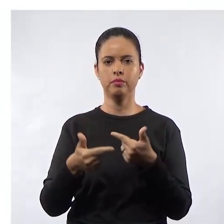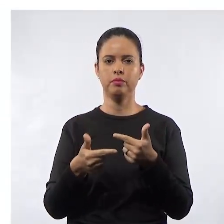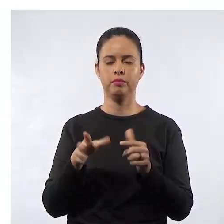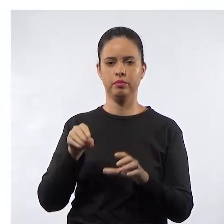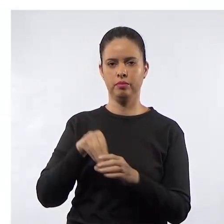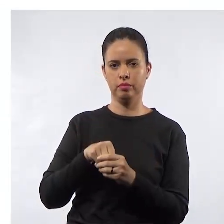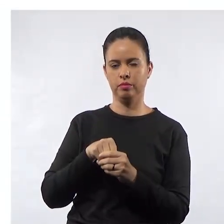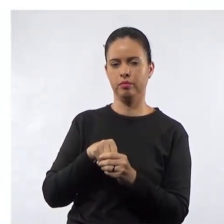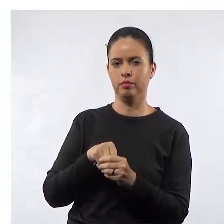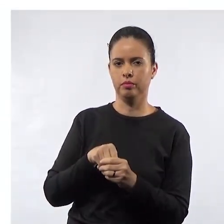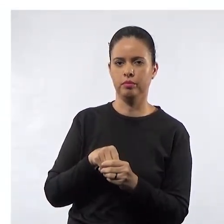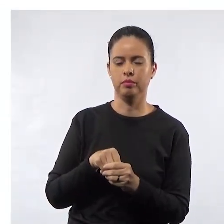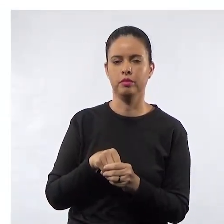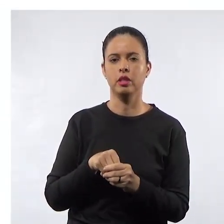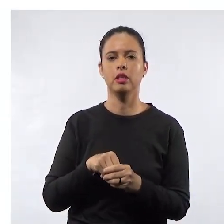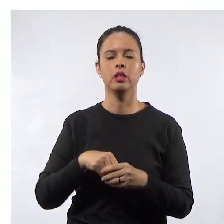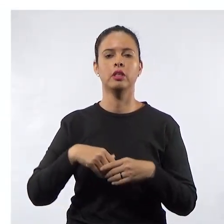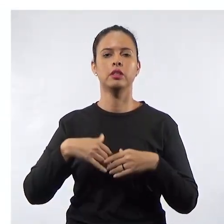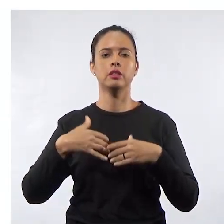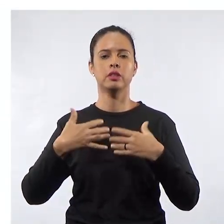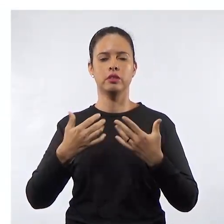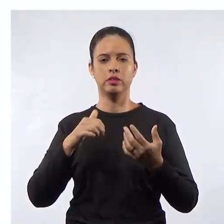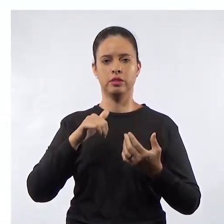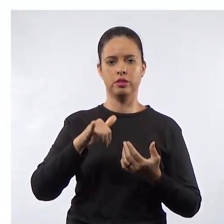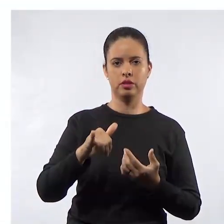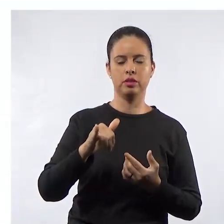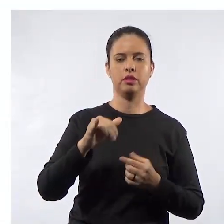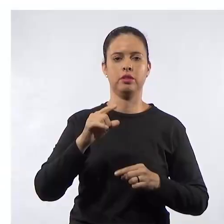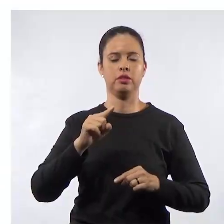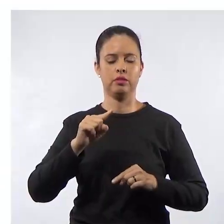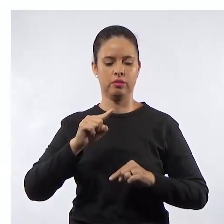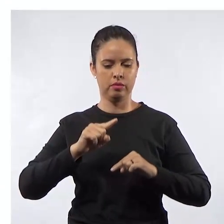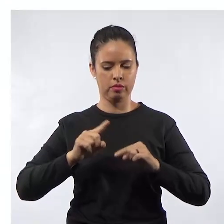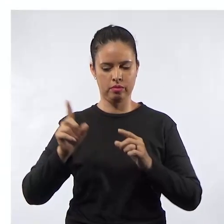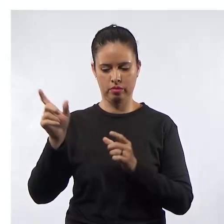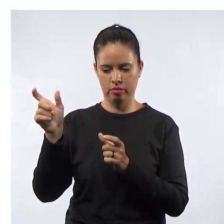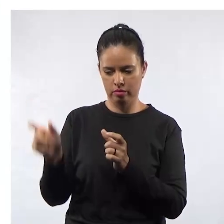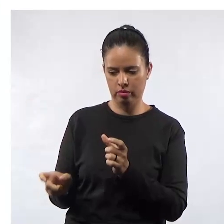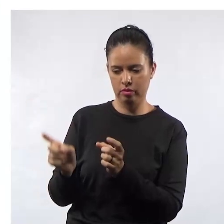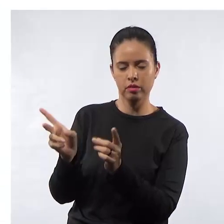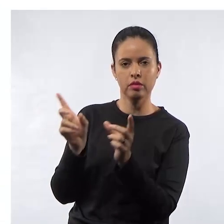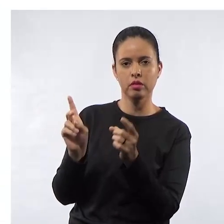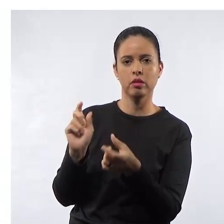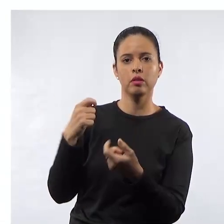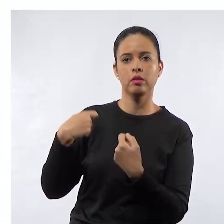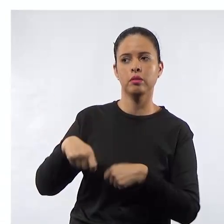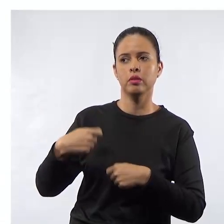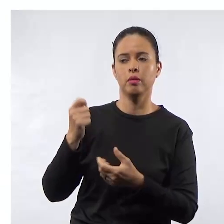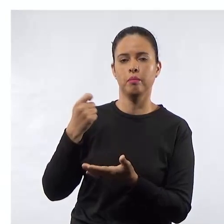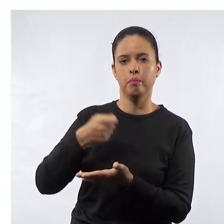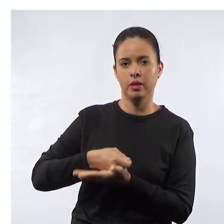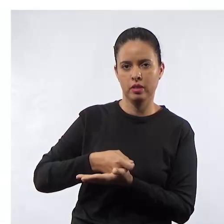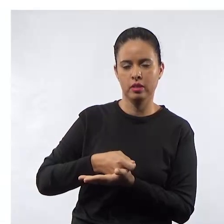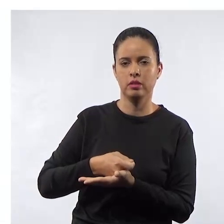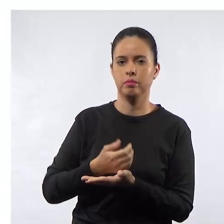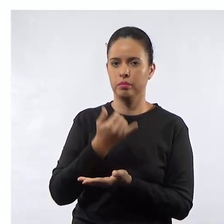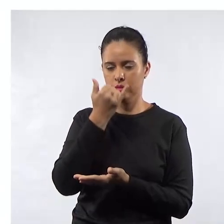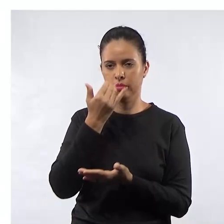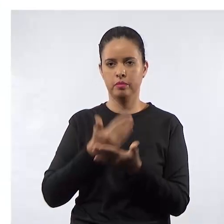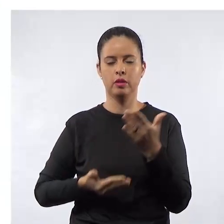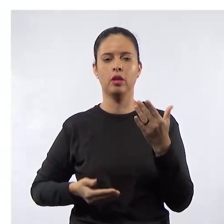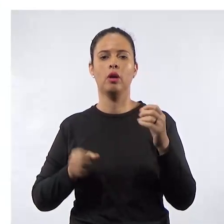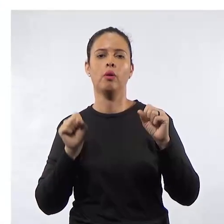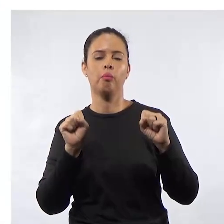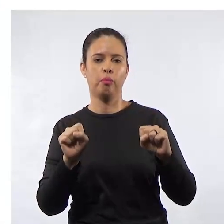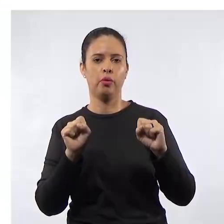na causa do evento danoso. Ou seja, se um comerciante teve que ali, por exemplo, pagar o prejuízo, ele